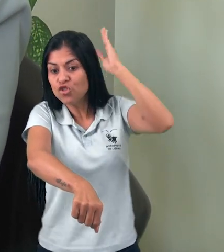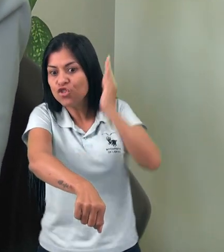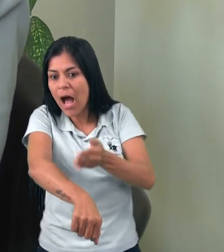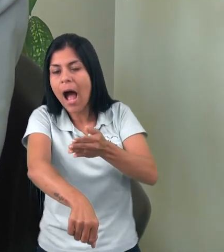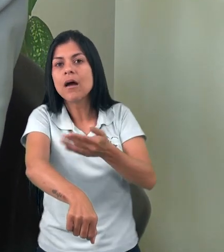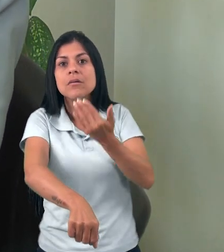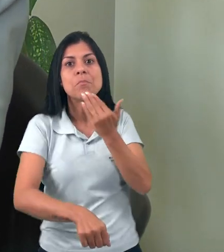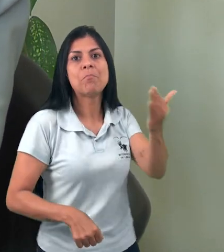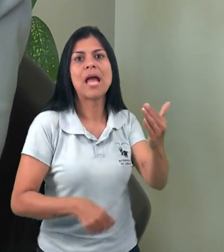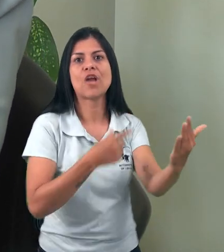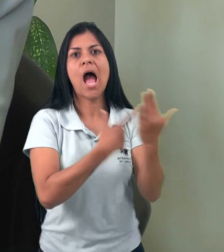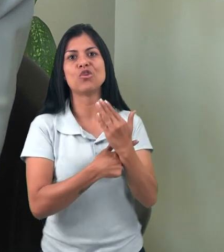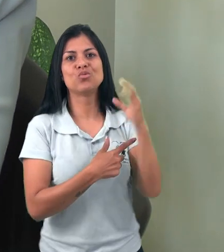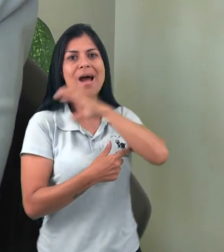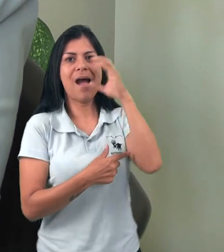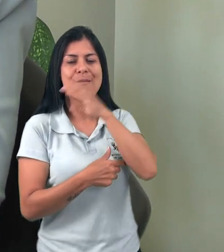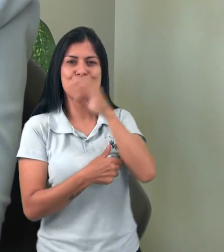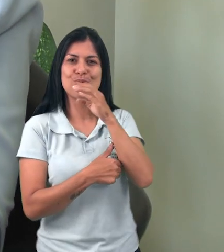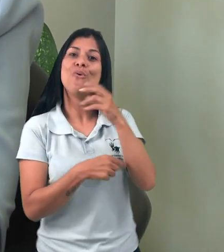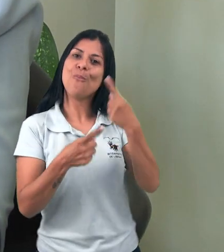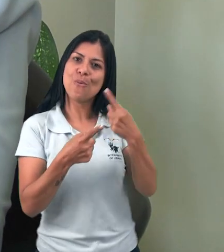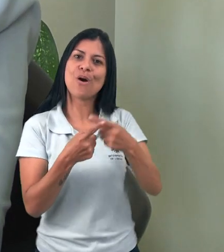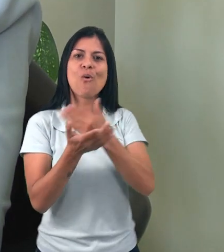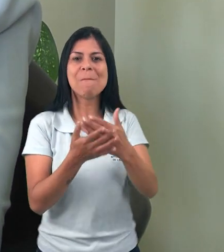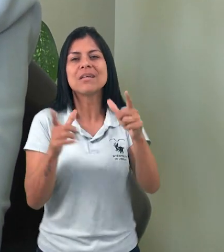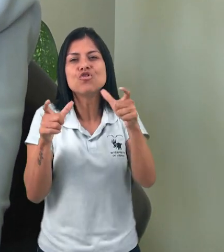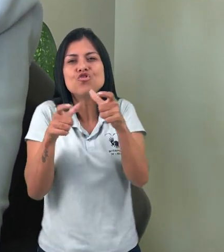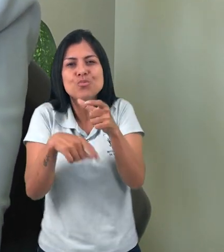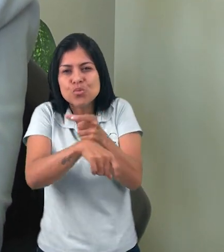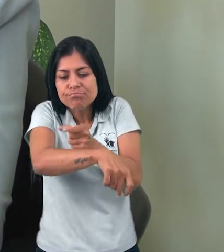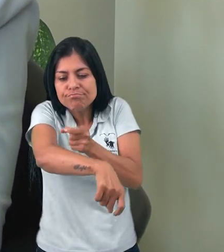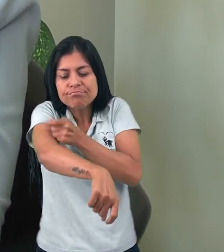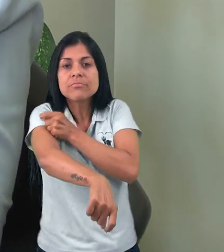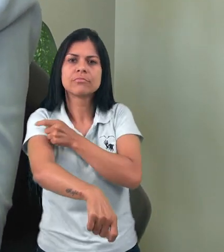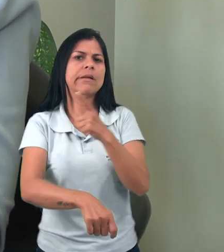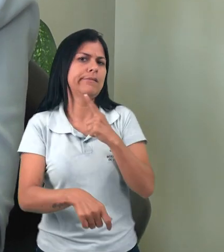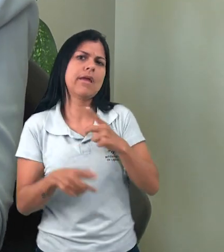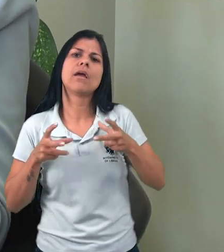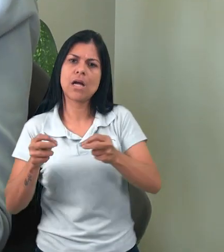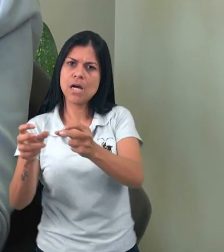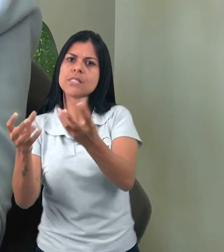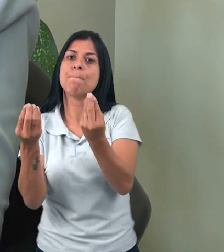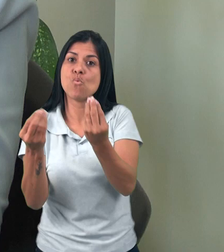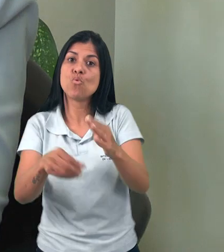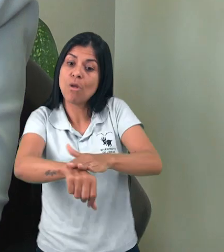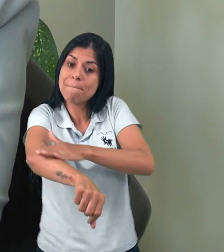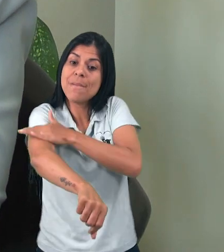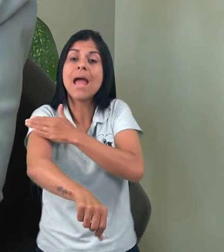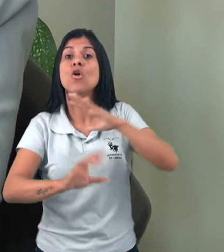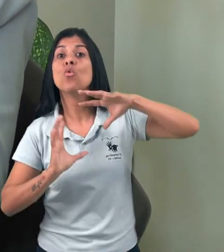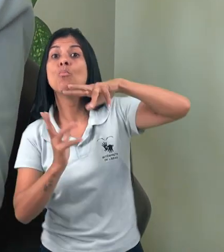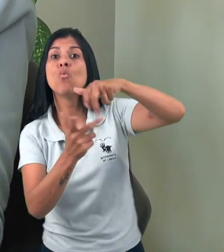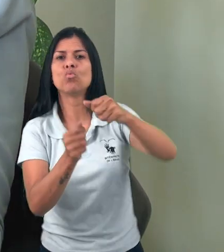7, 10, às vezes 15 centímetros, hoje a gente percebe uma redução no tamanho das lesões. Mas, como eu falei, a incidência de câncer de pele,